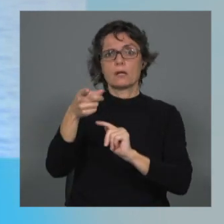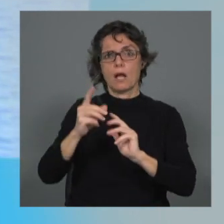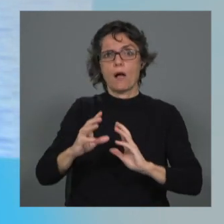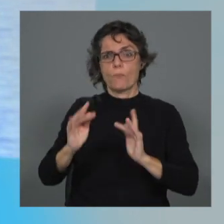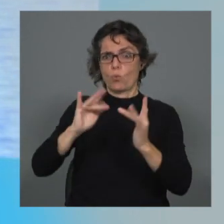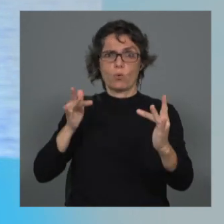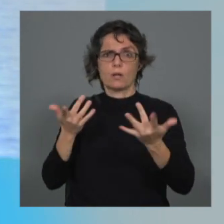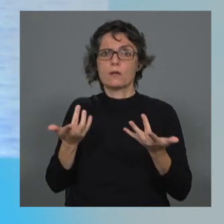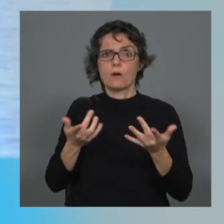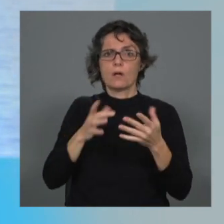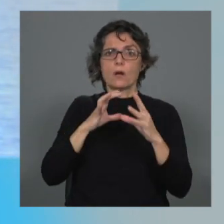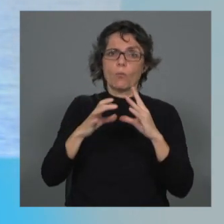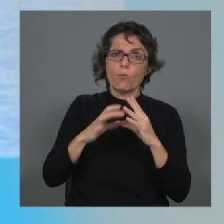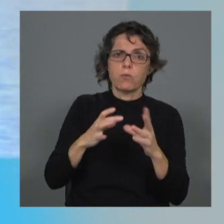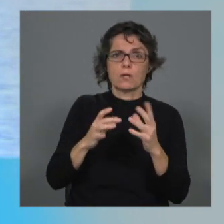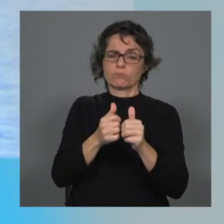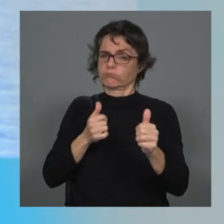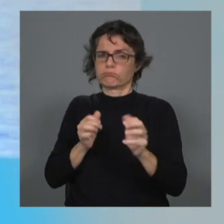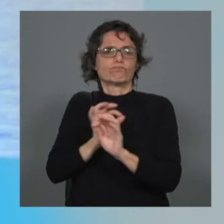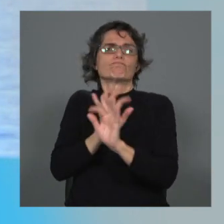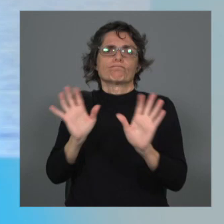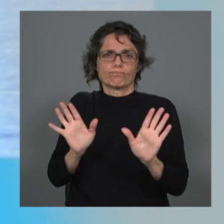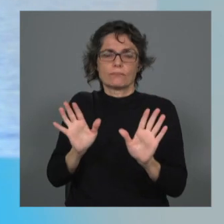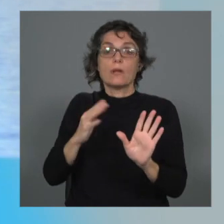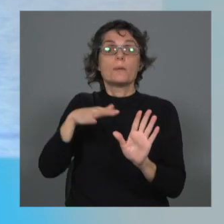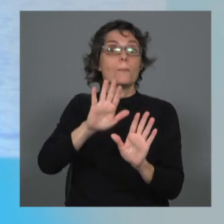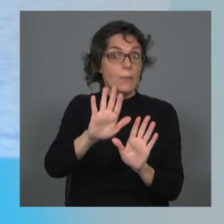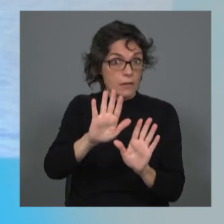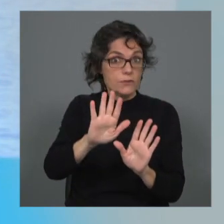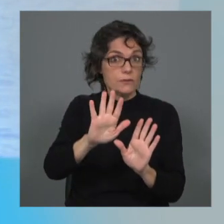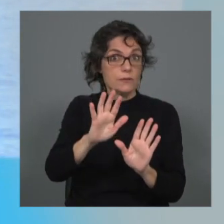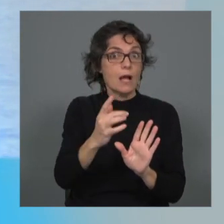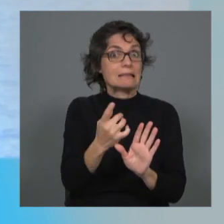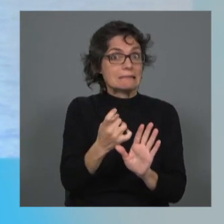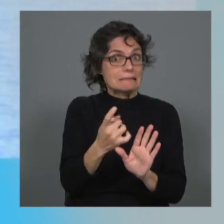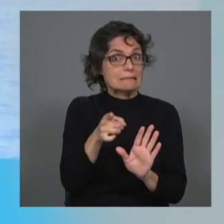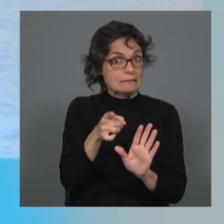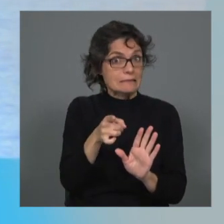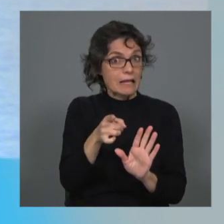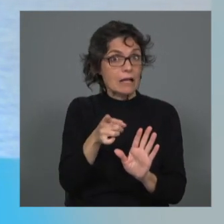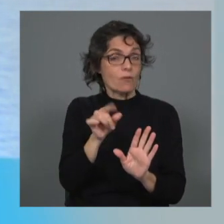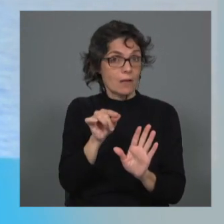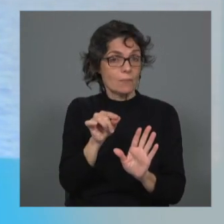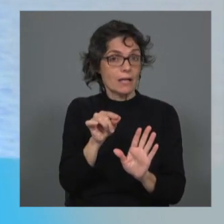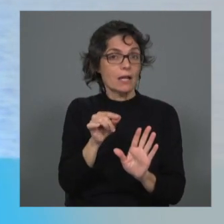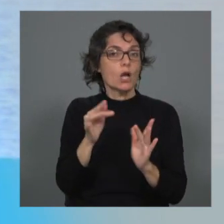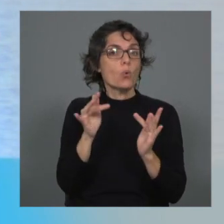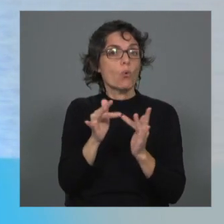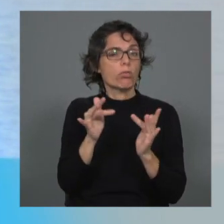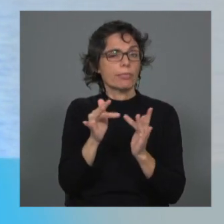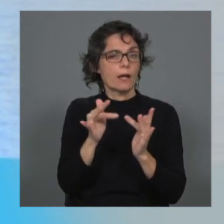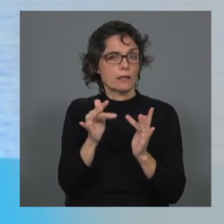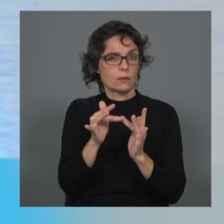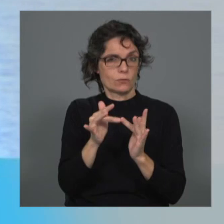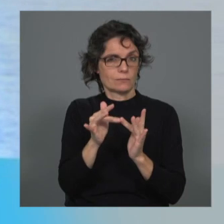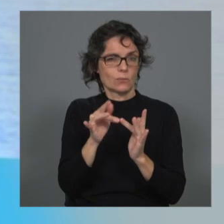à comunicação à distância, mas precisamos retomar a relação próxima.